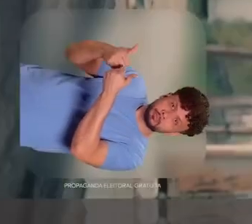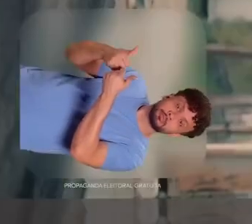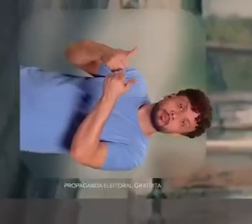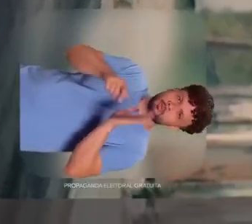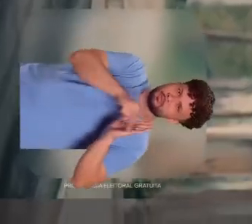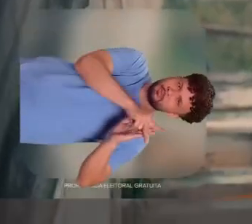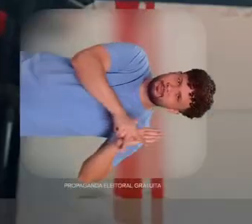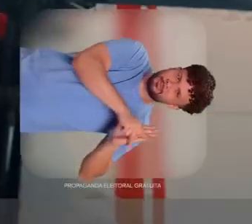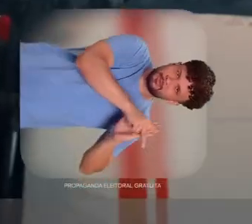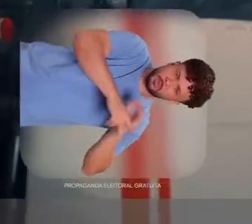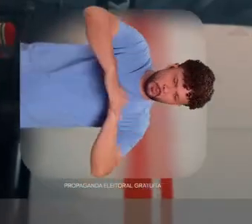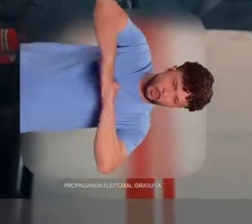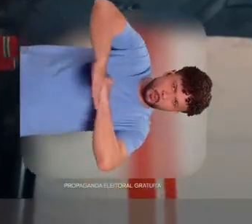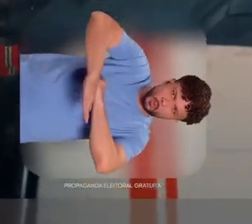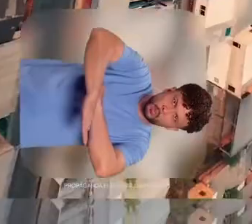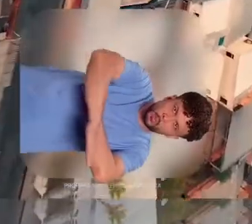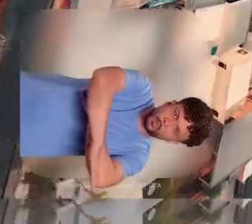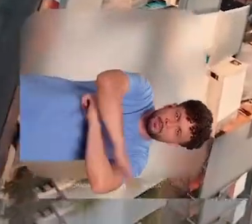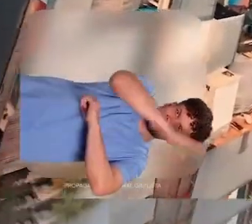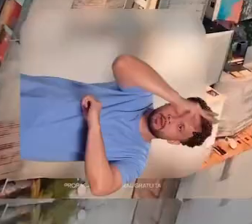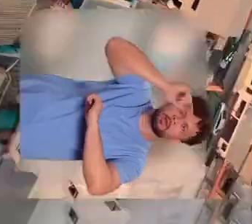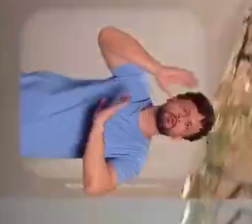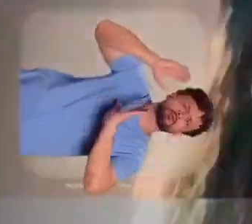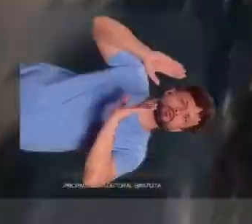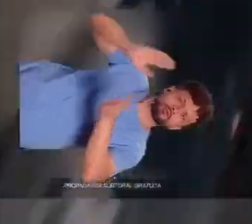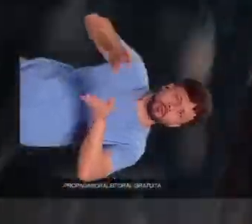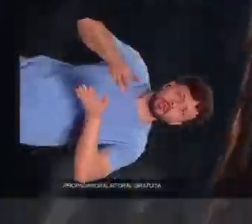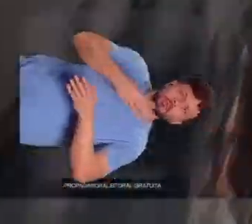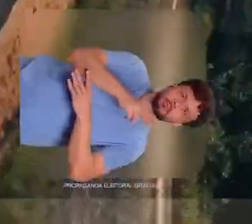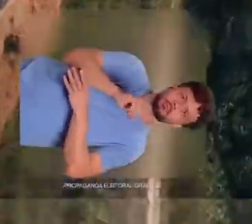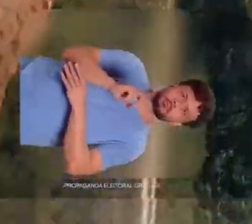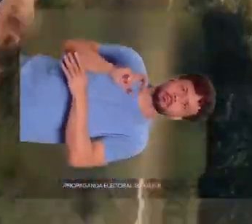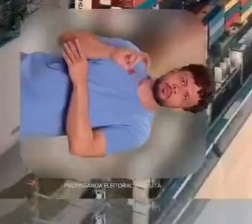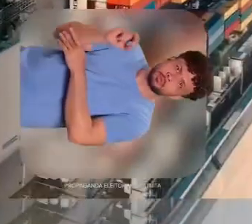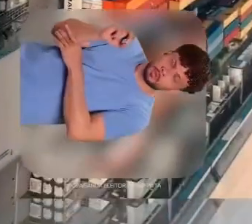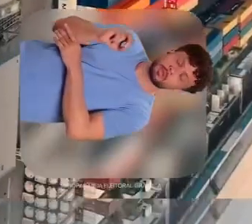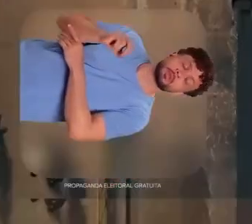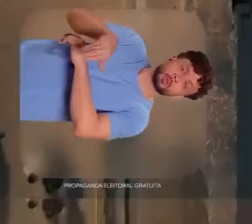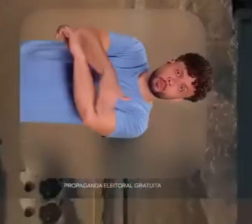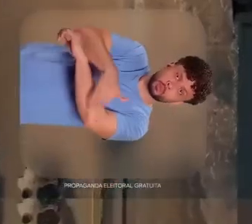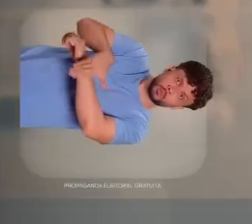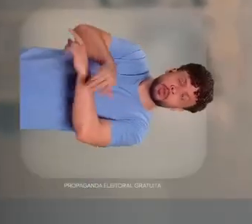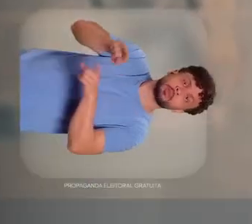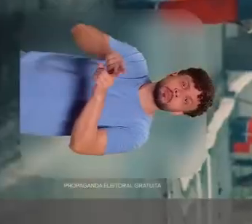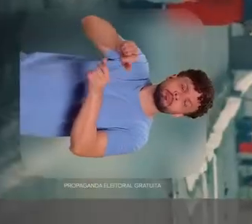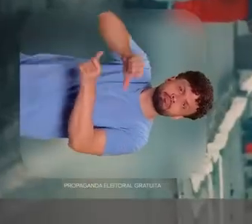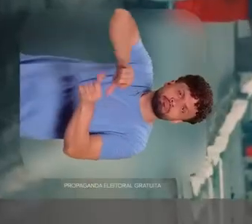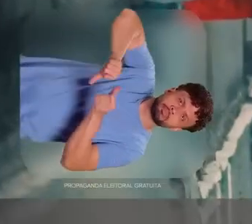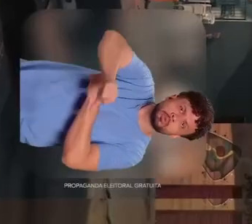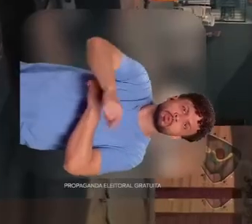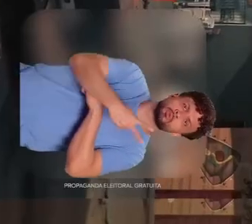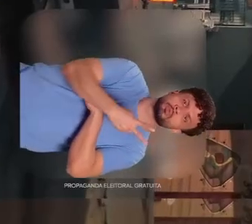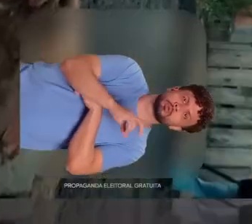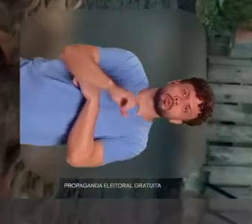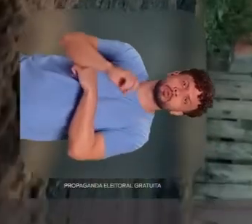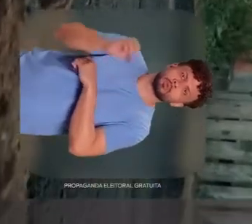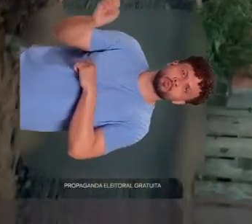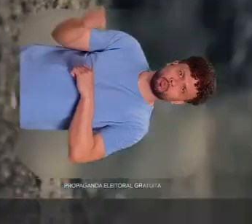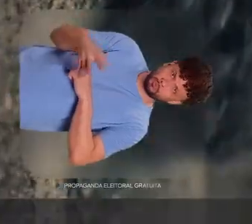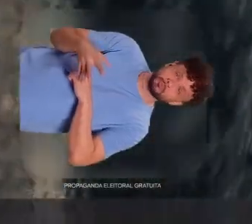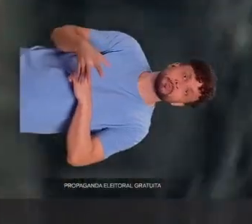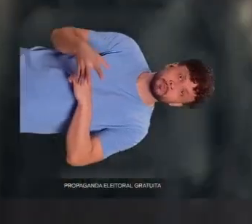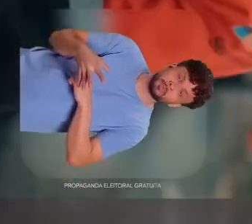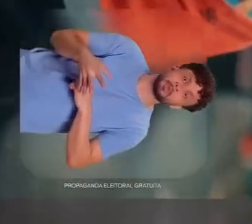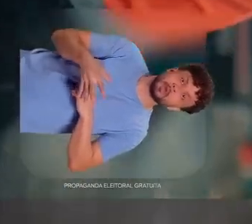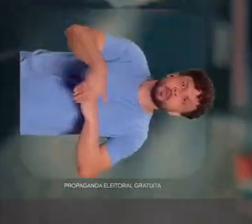programa Asfalta Manaus, Davi já recapeou mais de 3.500 vias e recuperou outras 2.500, incluindo ruas